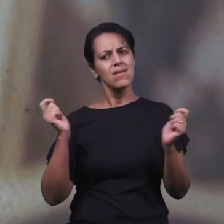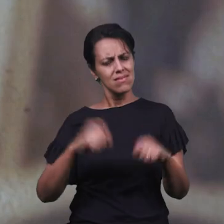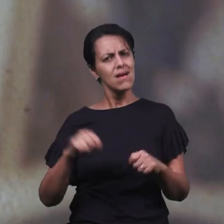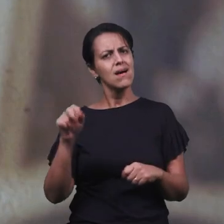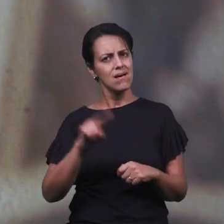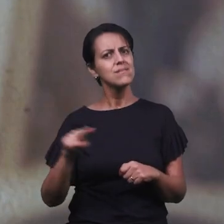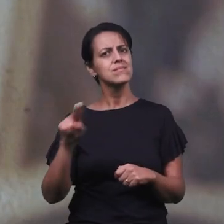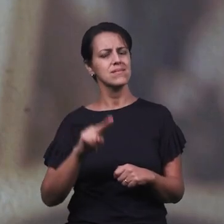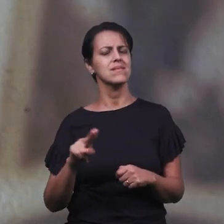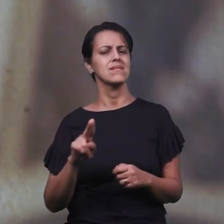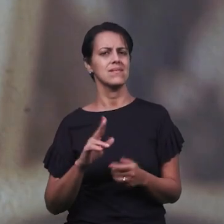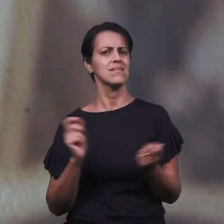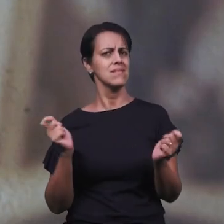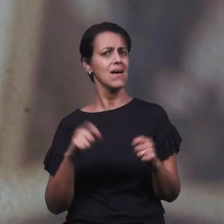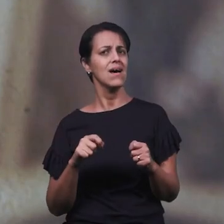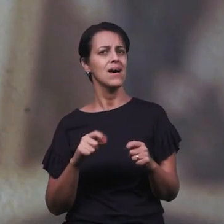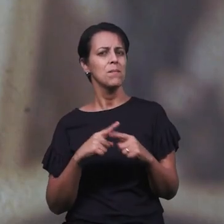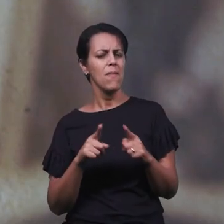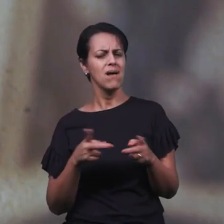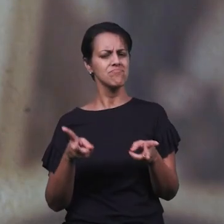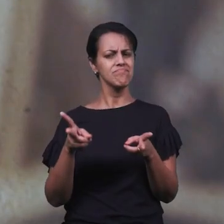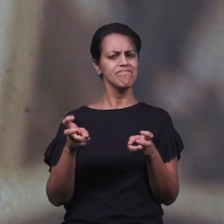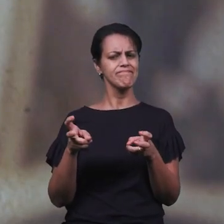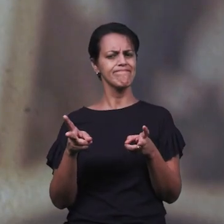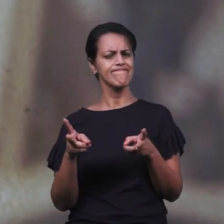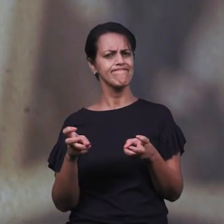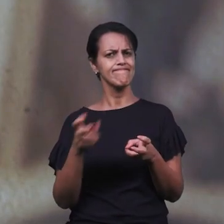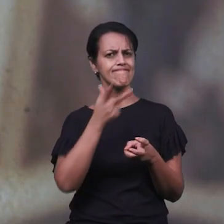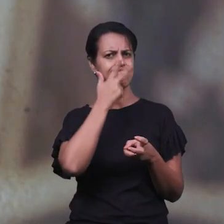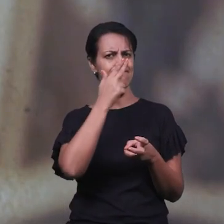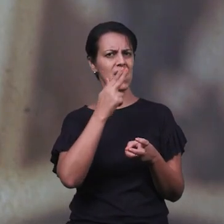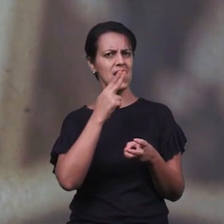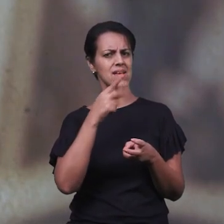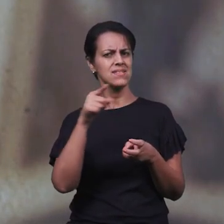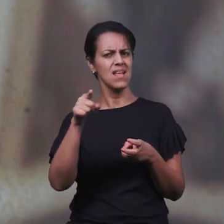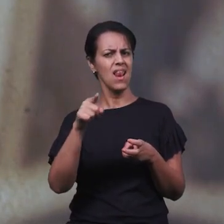trabalhistas, mas quando você vê que há essa